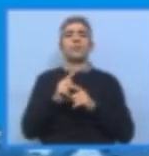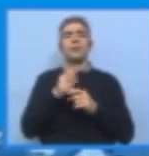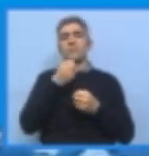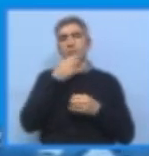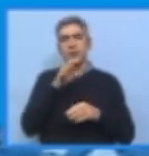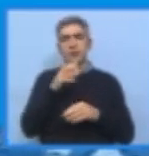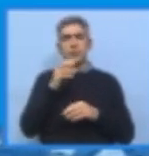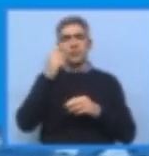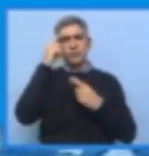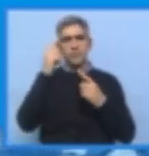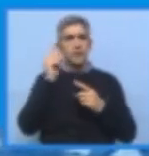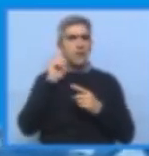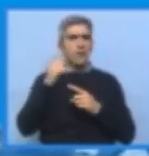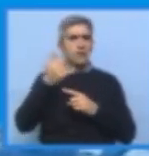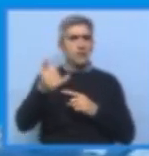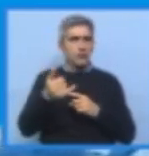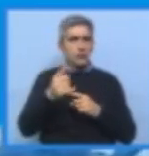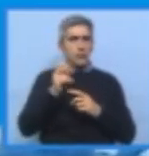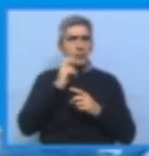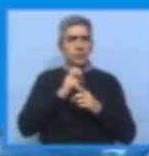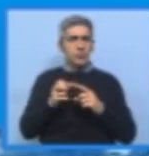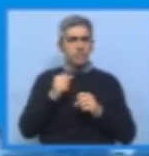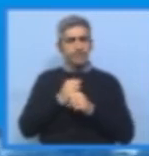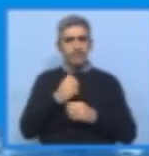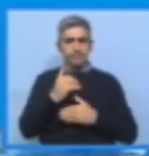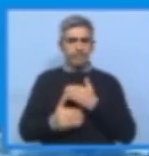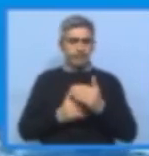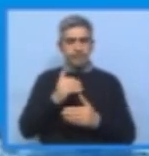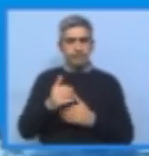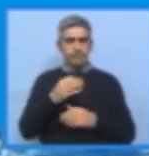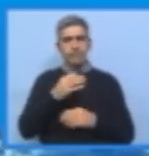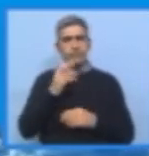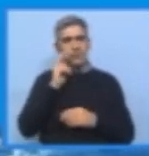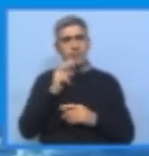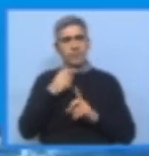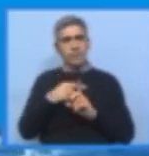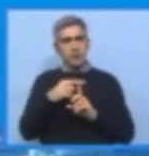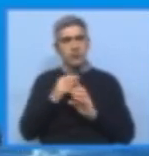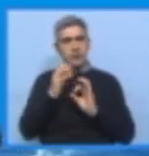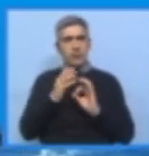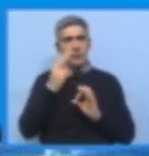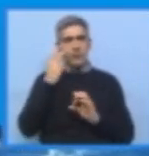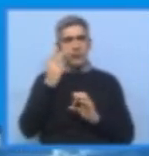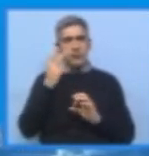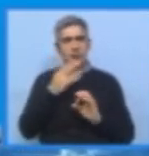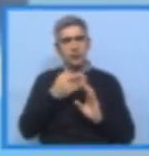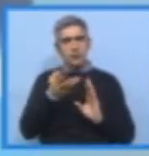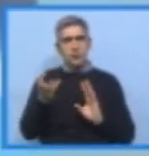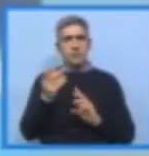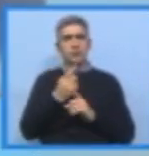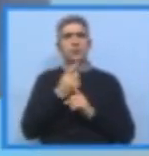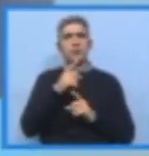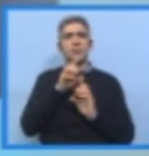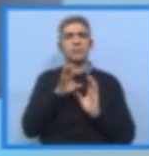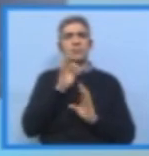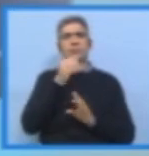perda e pensar no dia a seguir ter energia para estar otimista e para tentar tratar de vidas, não é? Porquê é que decidiu